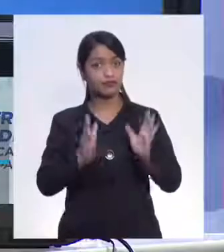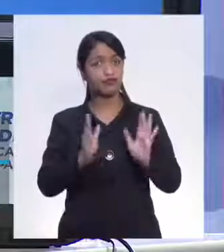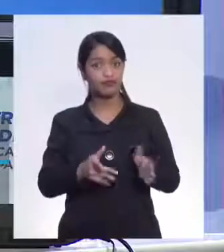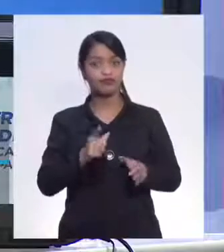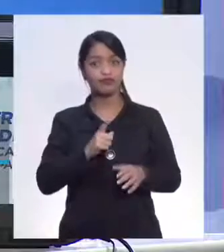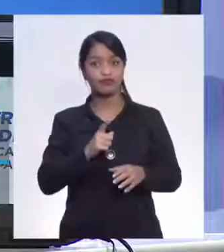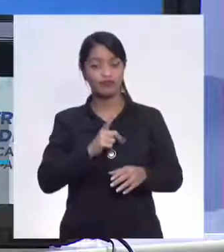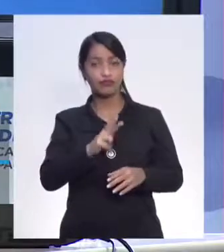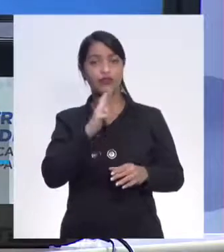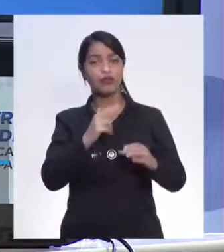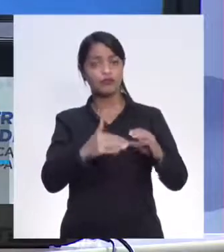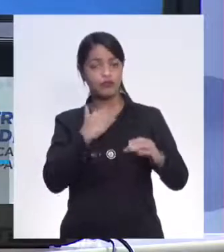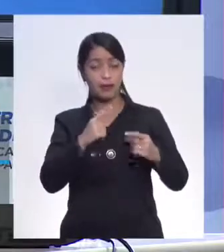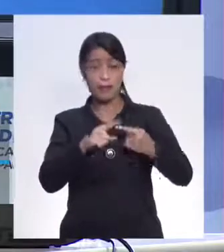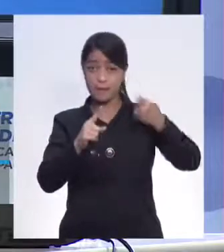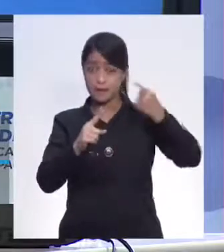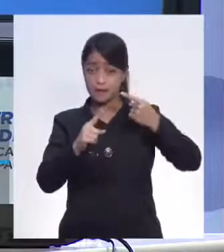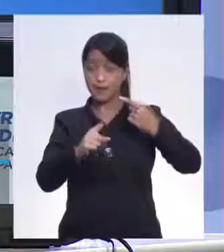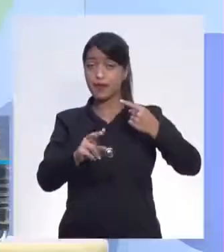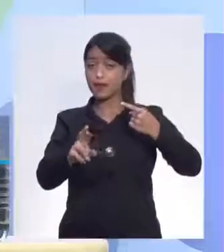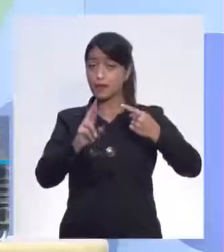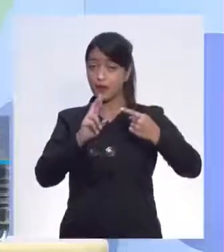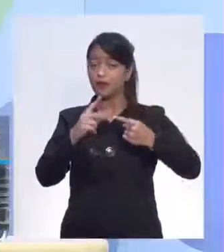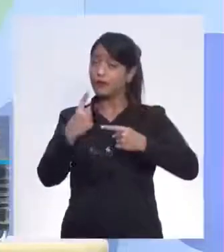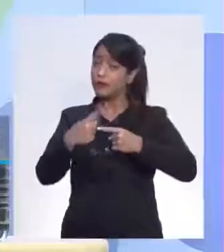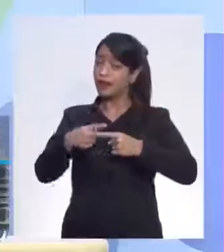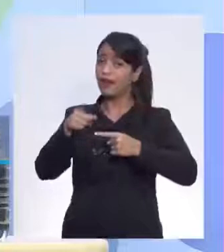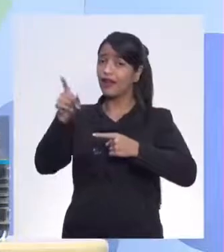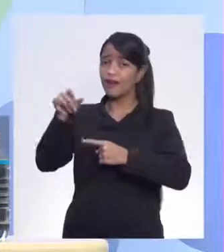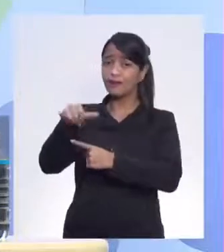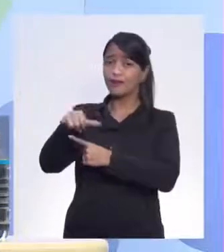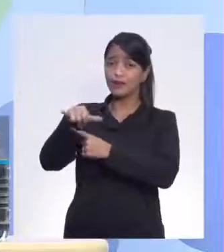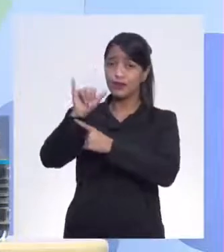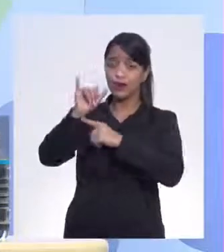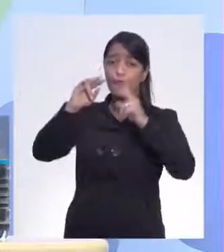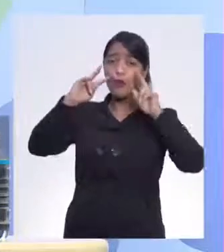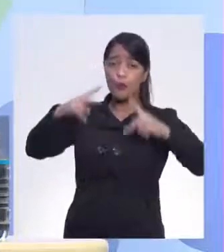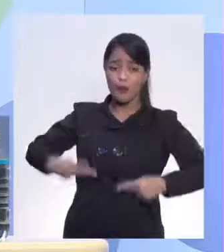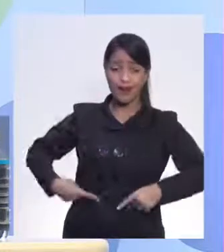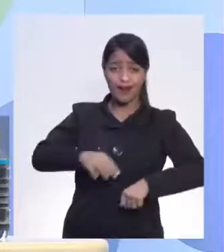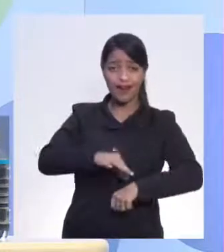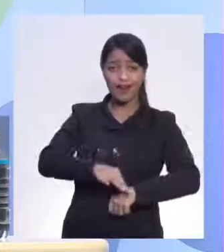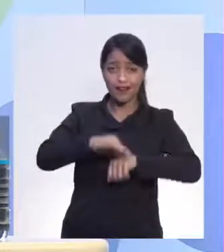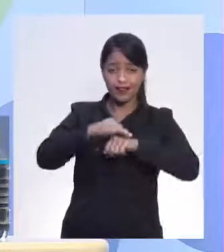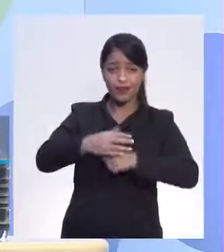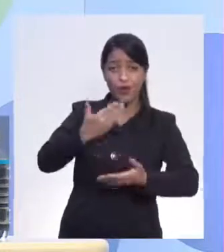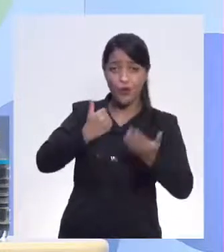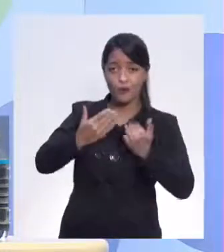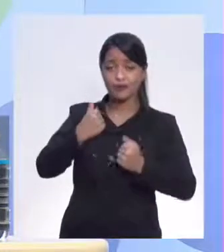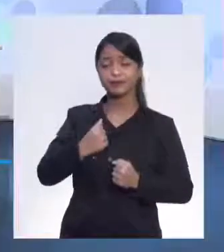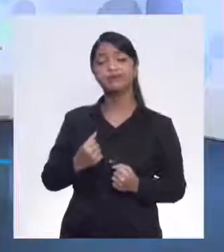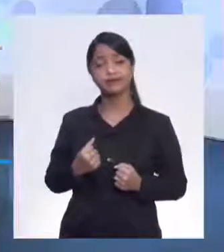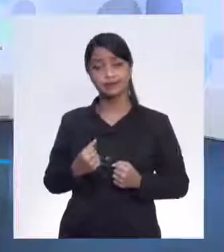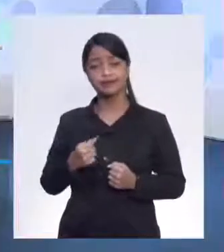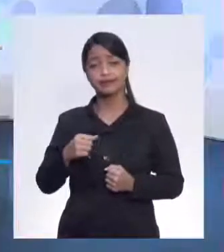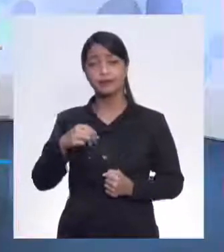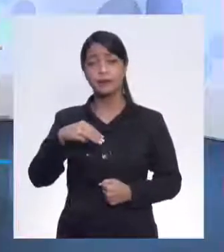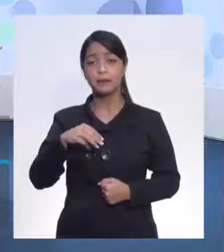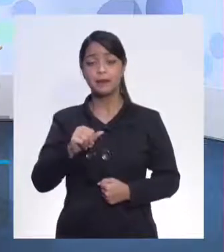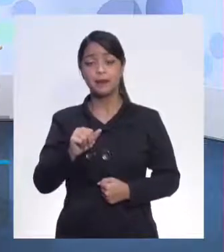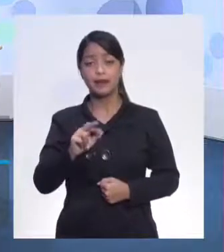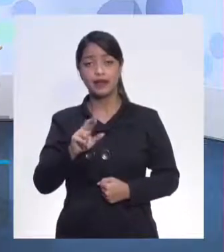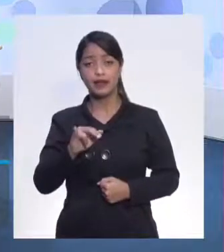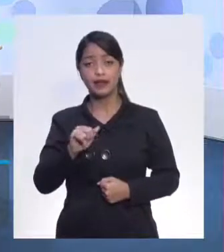né? Porque ele comia carne humana, a Raíssa respondeu. A Mariana também, porque ele se alimentava de quem